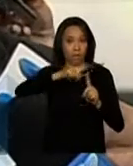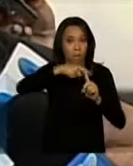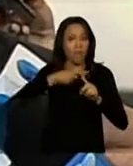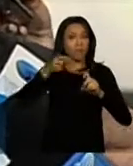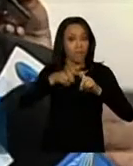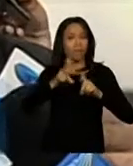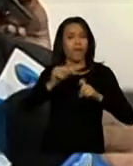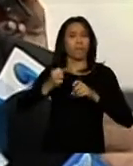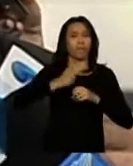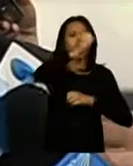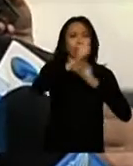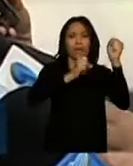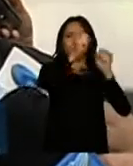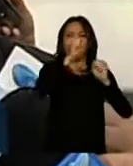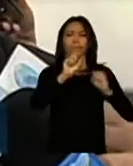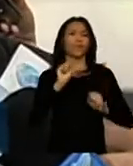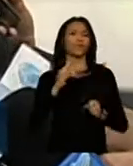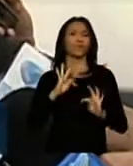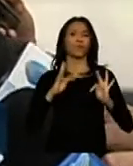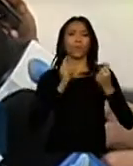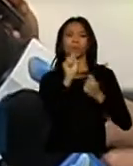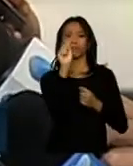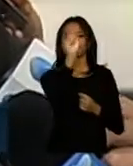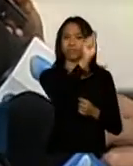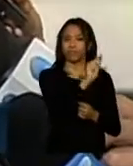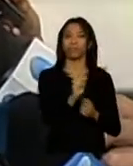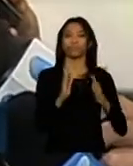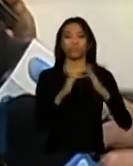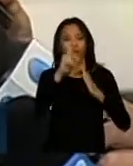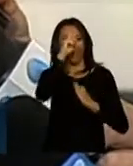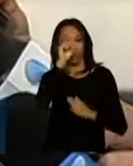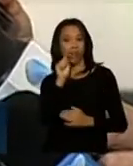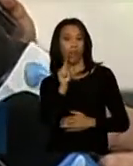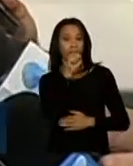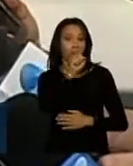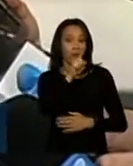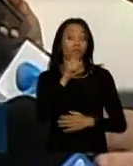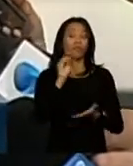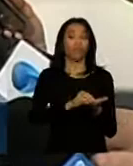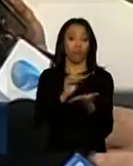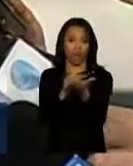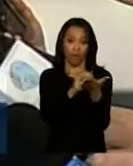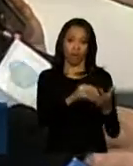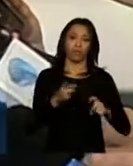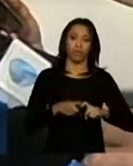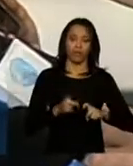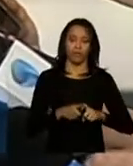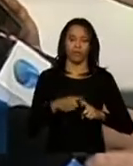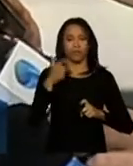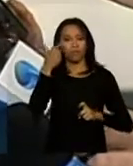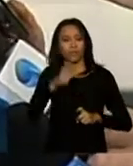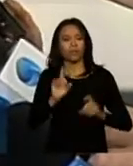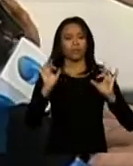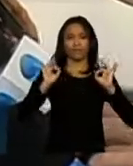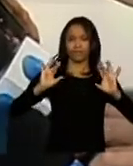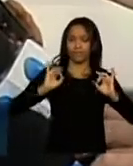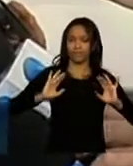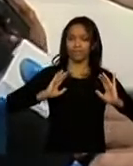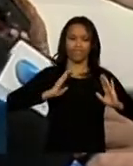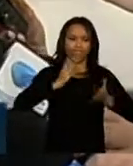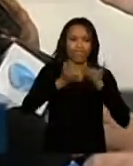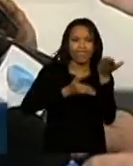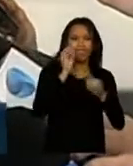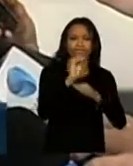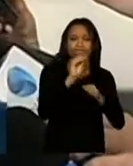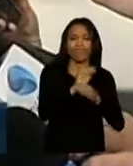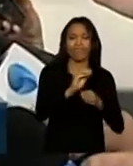os distritos de saúde indígena do nosso país que faltam profissionais médicos, ou seja, para poder dar mais qualidade, assistência ao